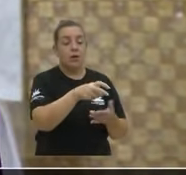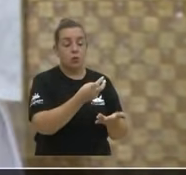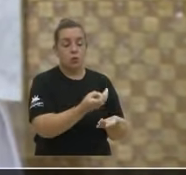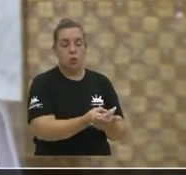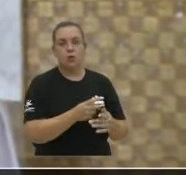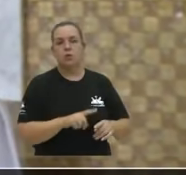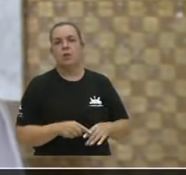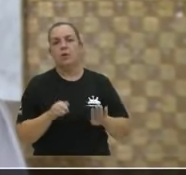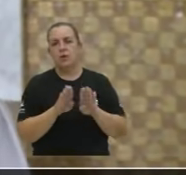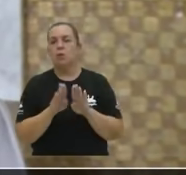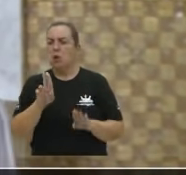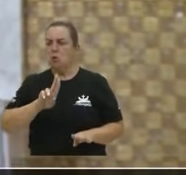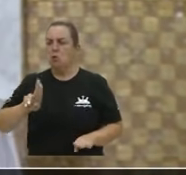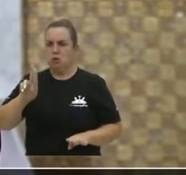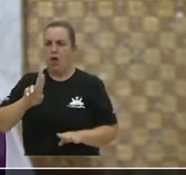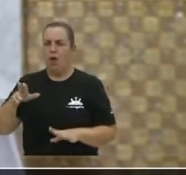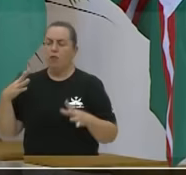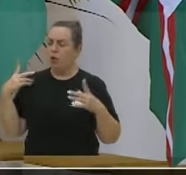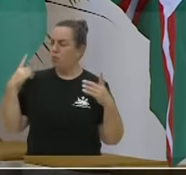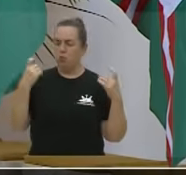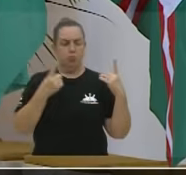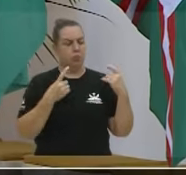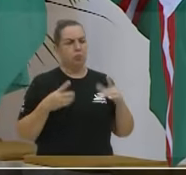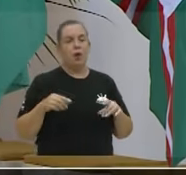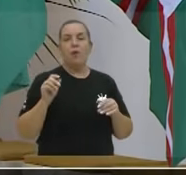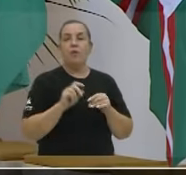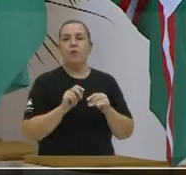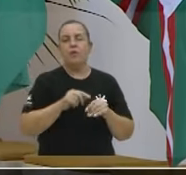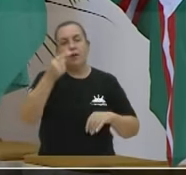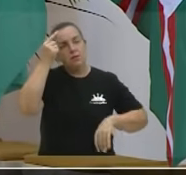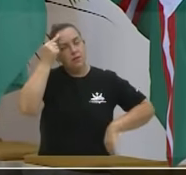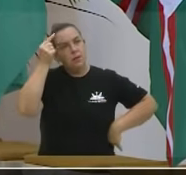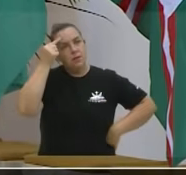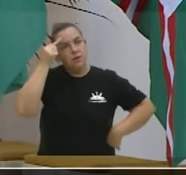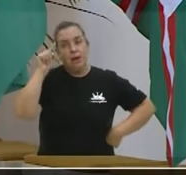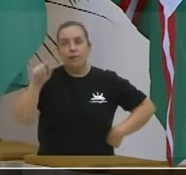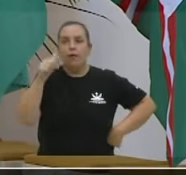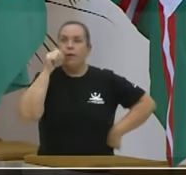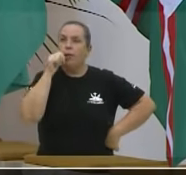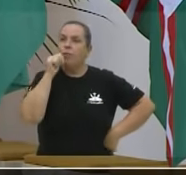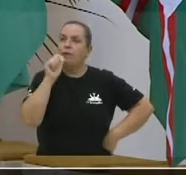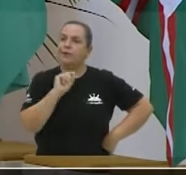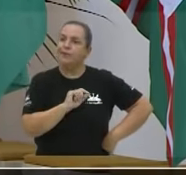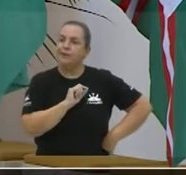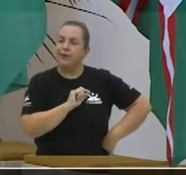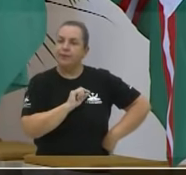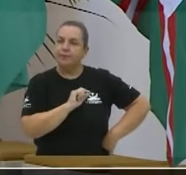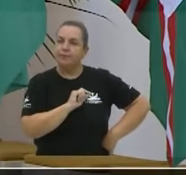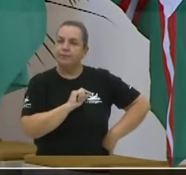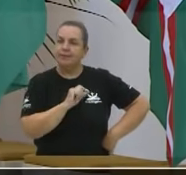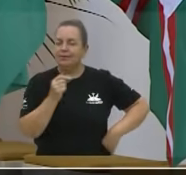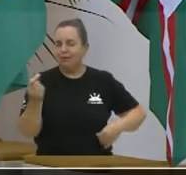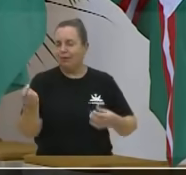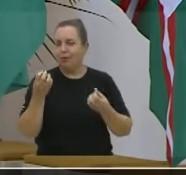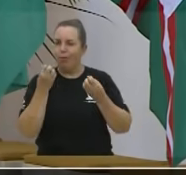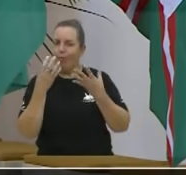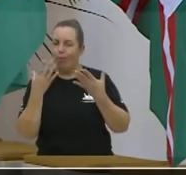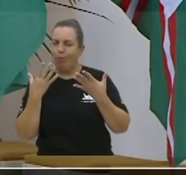usava muito. Isso nos faz pensar que era uma mulher de bom gosto.